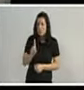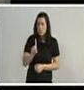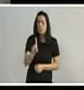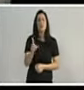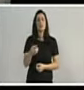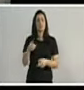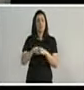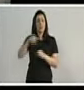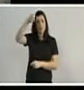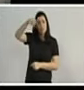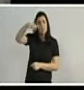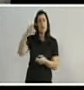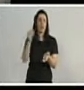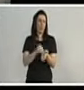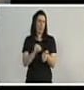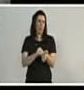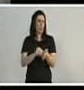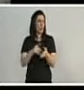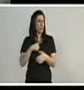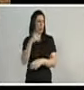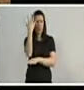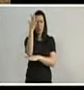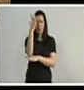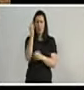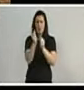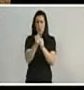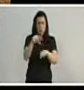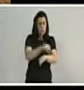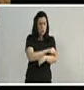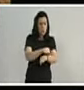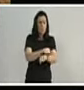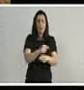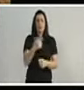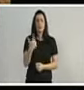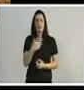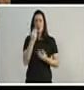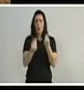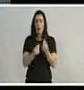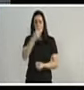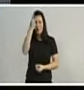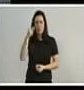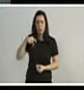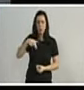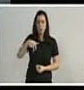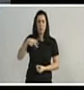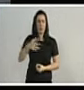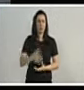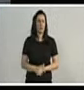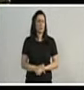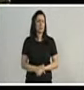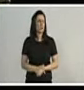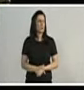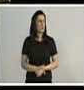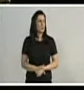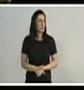trecho e vou mostrar na foto inclusive tem uma árvore colado ao meio fio e não tem nem com os pedestres caminharem fim obrigando os pedestres a essa